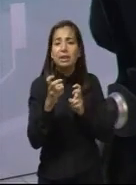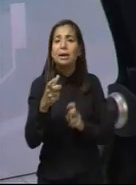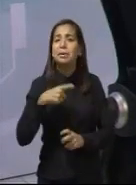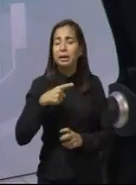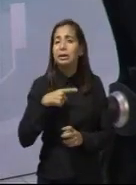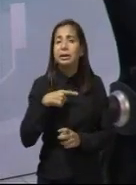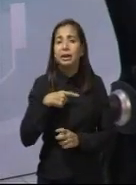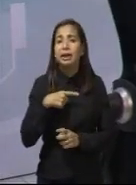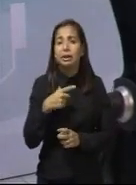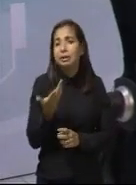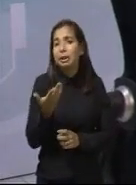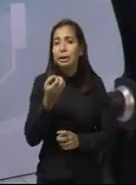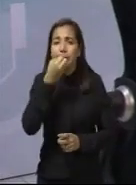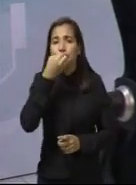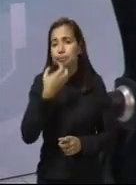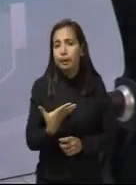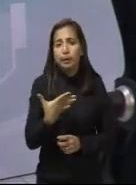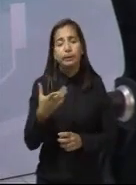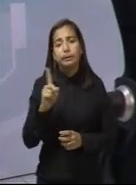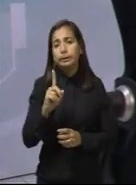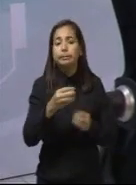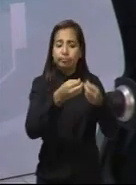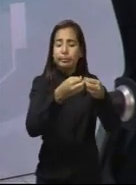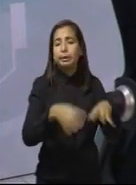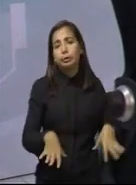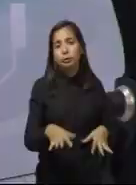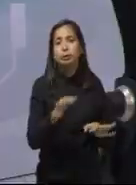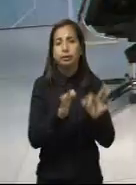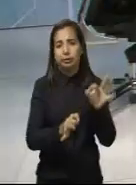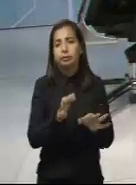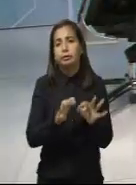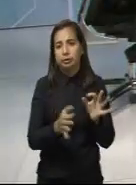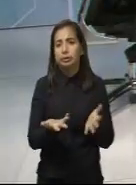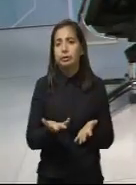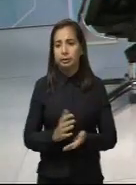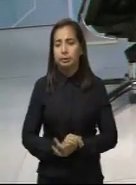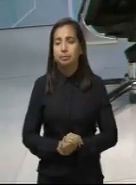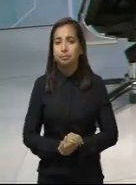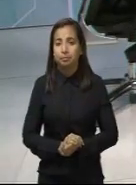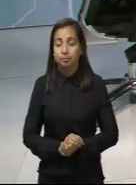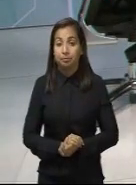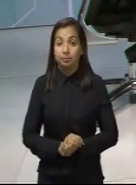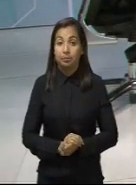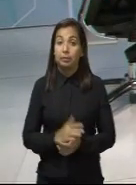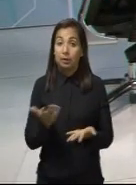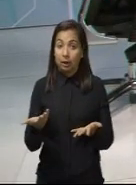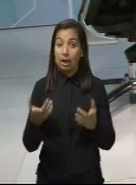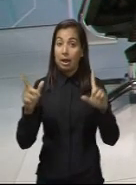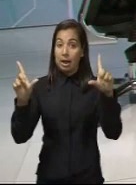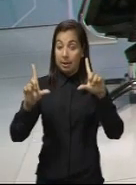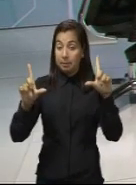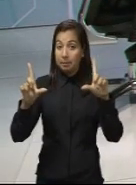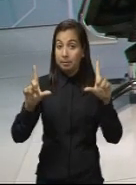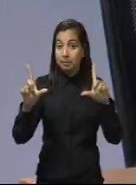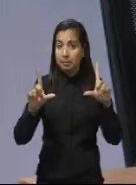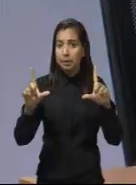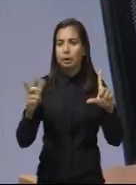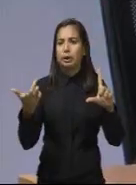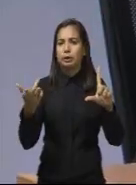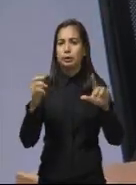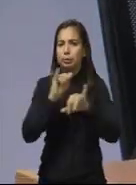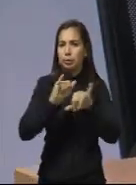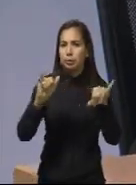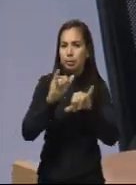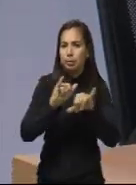brasileira. Mas a e justiça como... também está avançando mais por dois motivos, eu acho. Mídia, né, que o pessoal